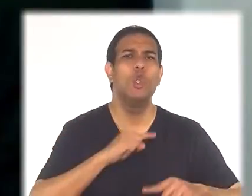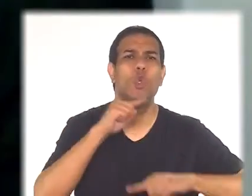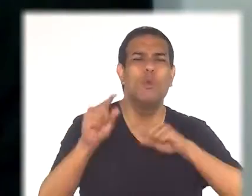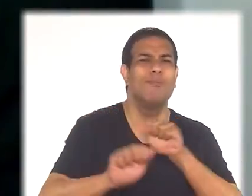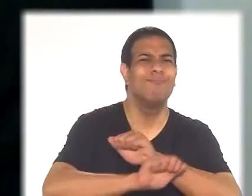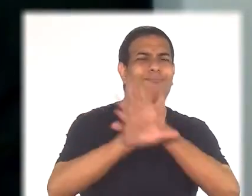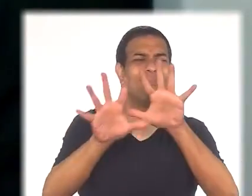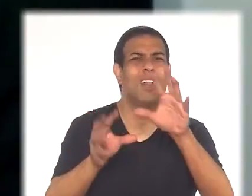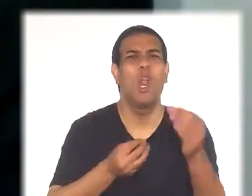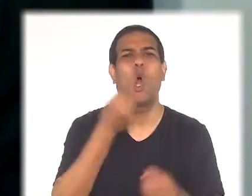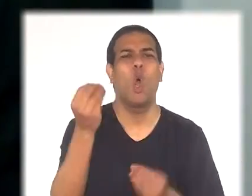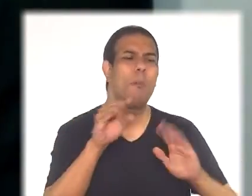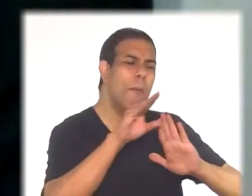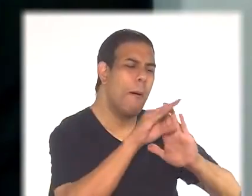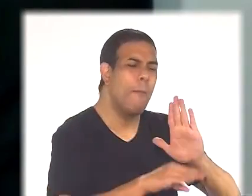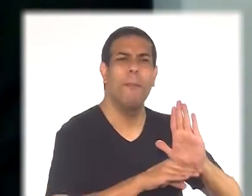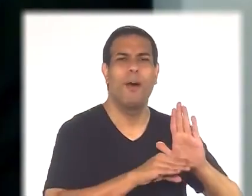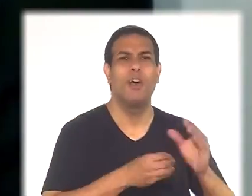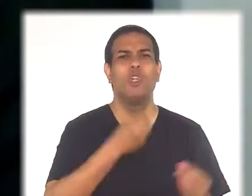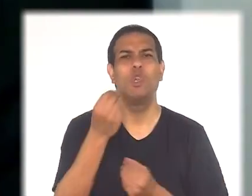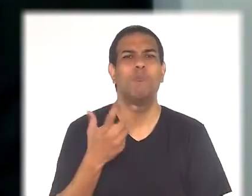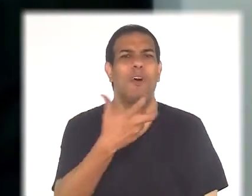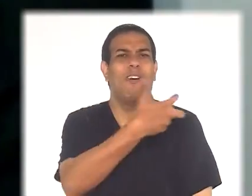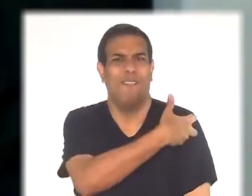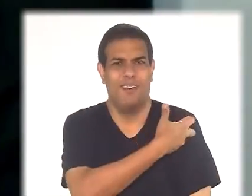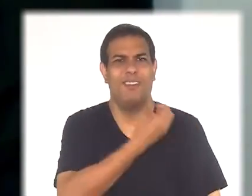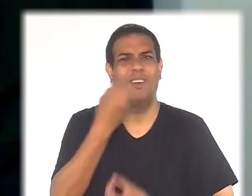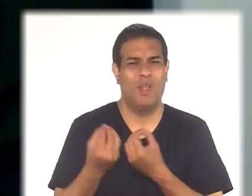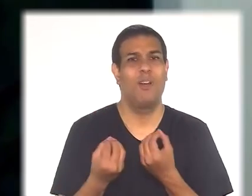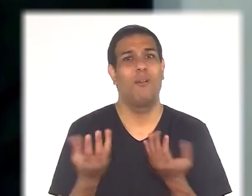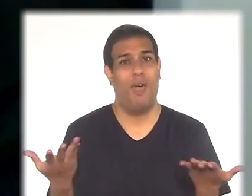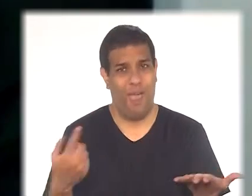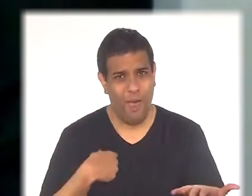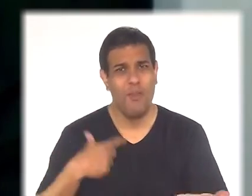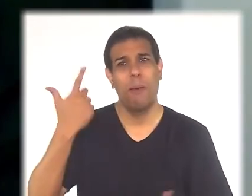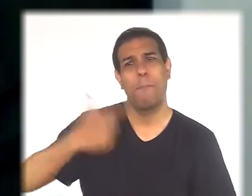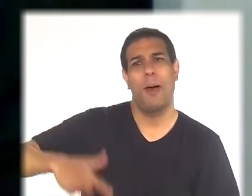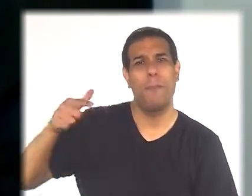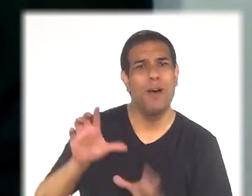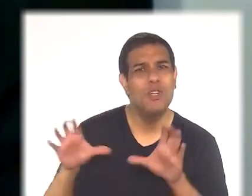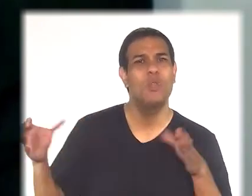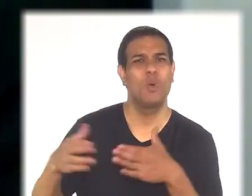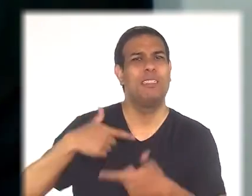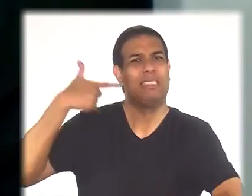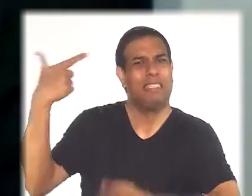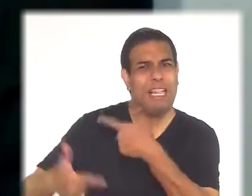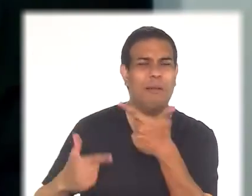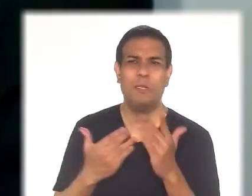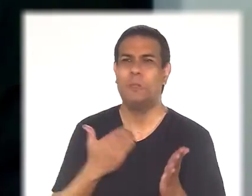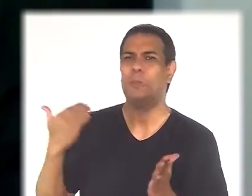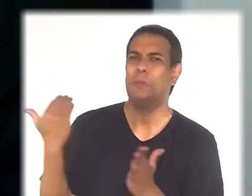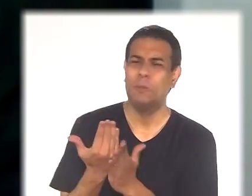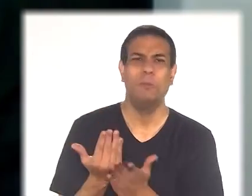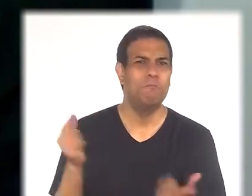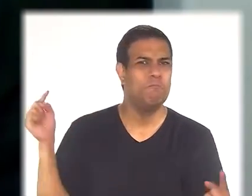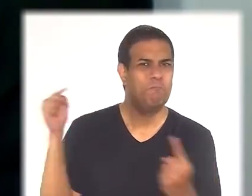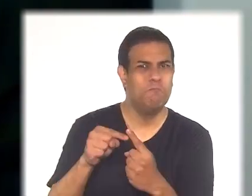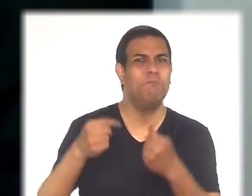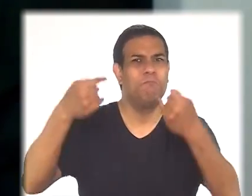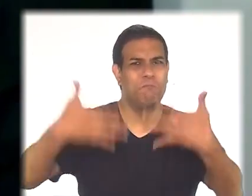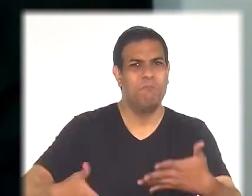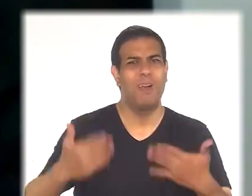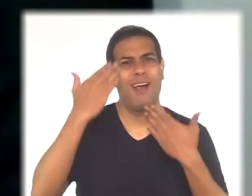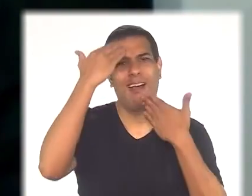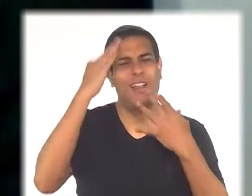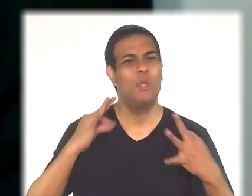colocamos à disposição aí para qualquer esclarecimento adicional aí que vocês queiram fazer. Não só eu, mas toda a equipe que está trabalhando